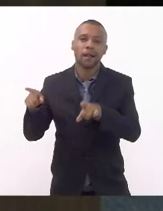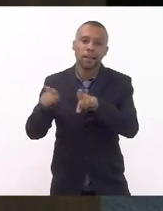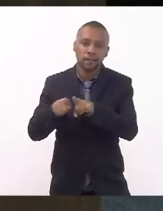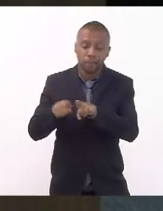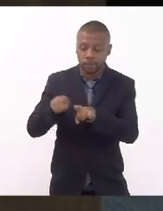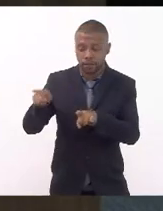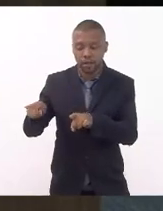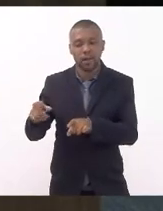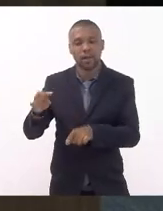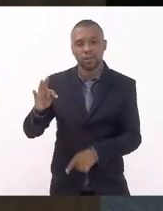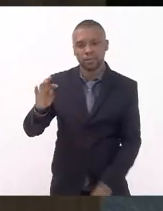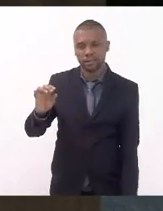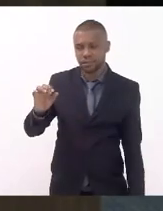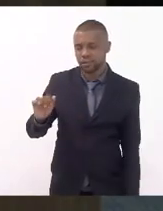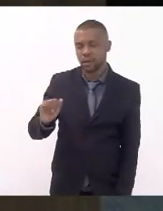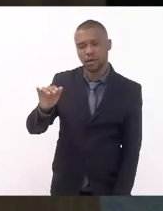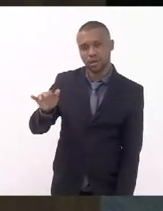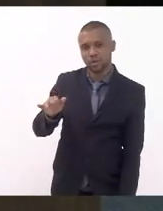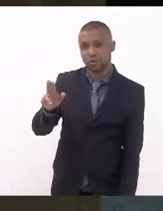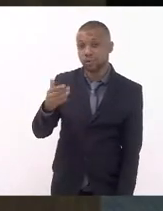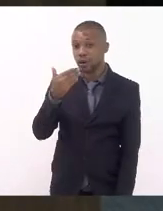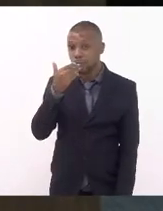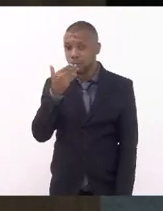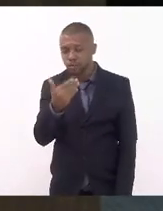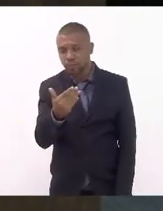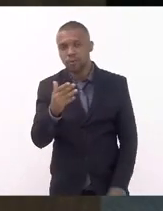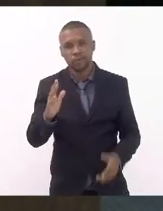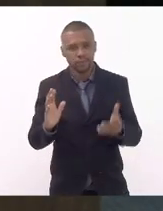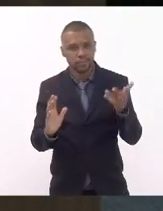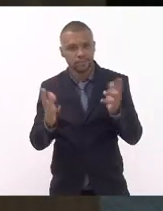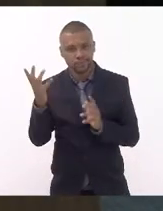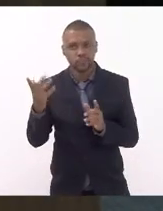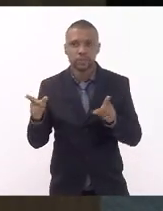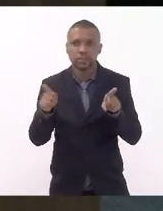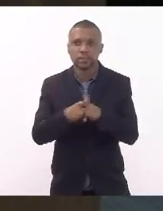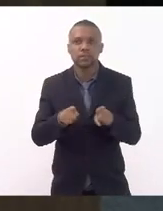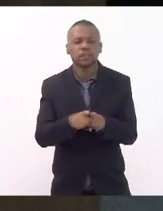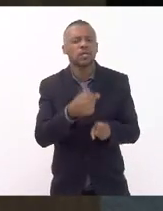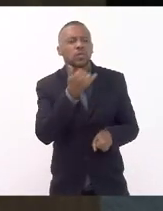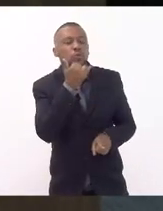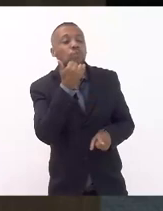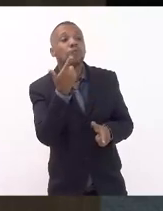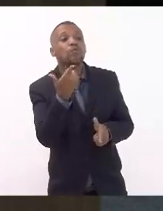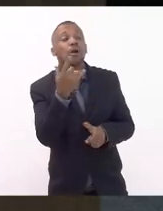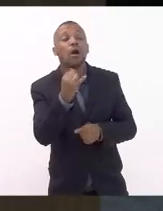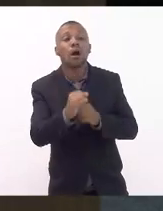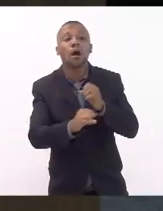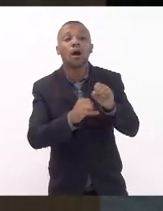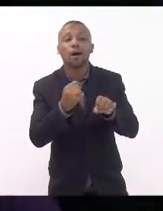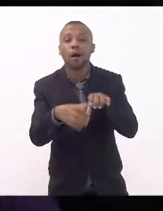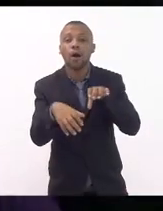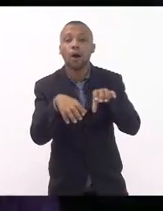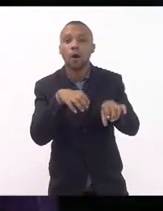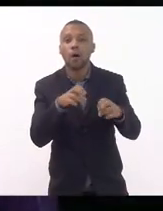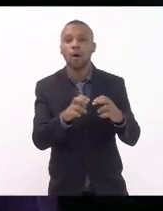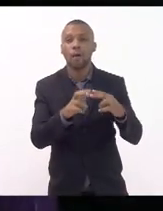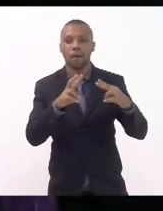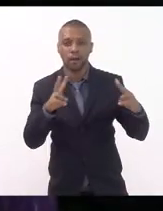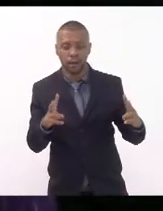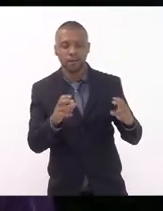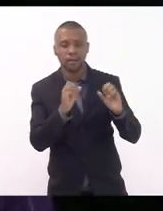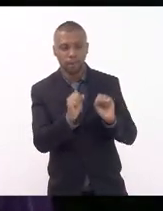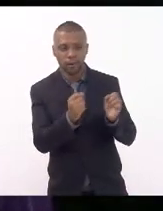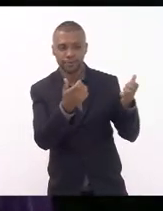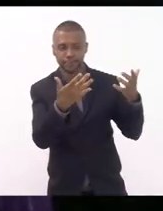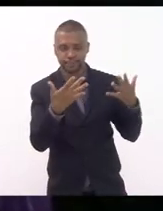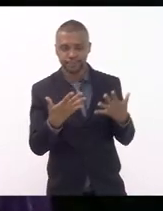solicitou esse caso, porque inclusive Jane, foi parar... Online. Opa, online. Então, te